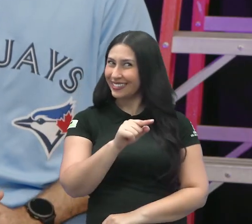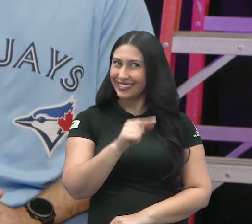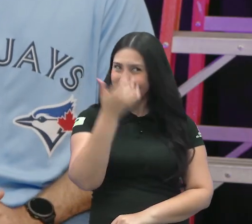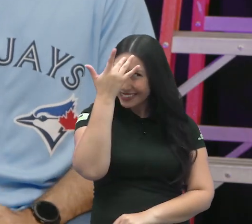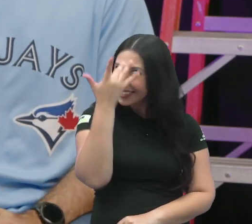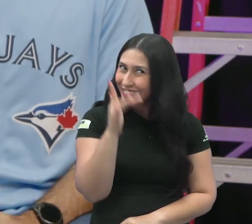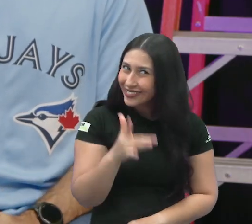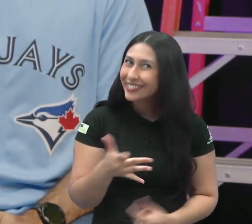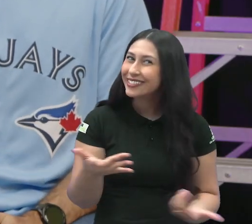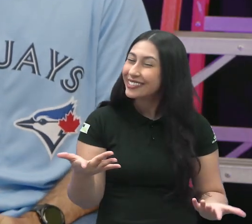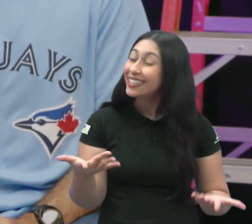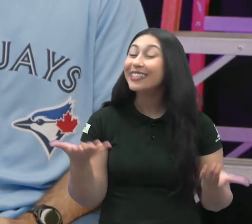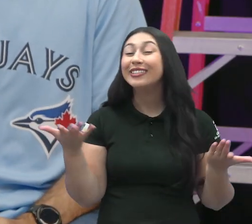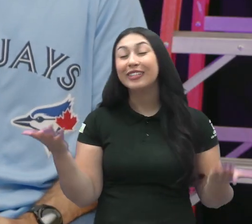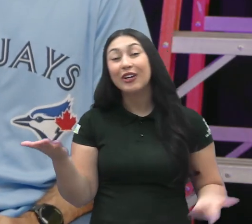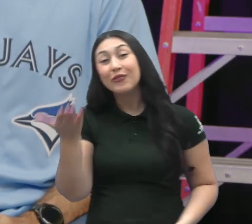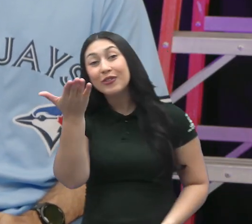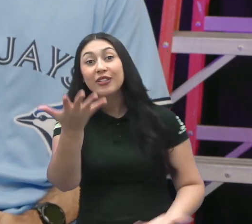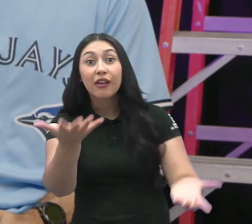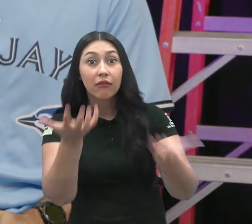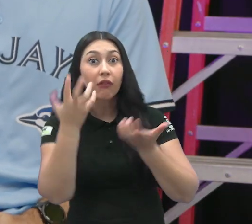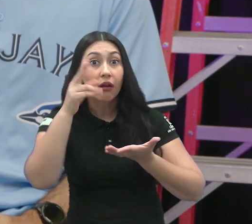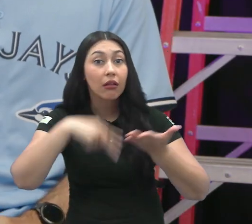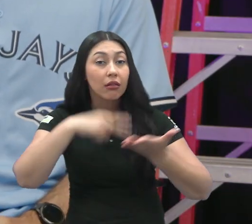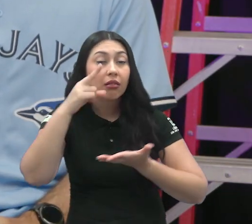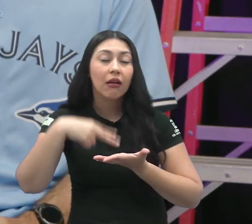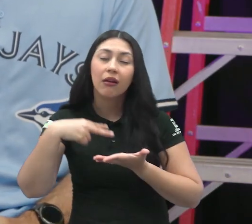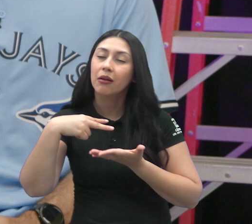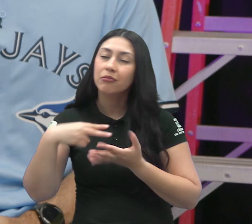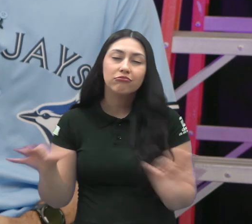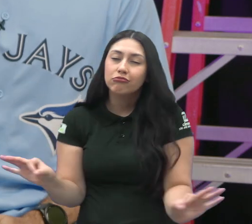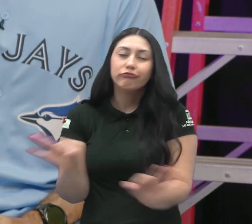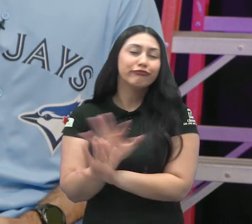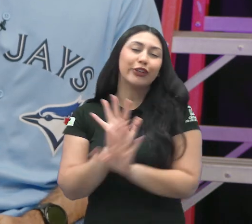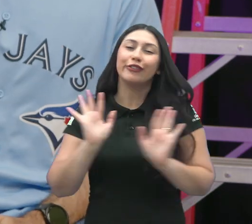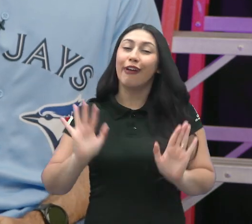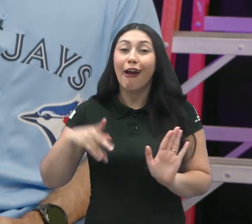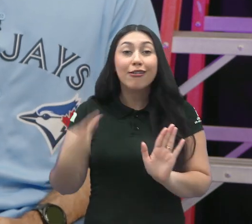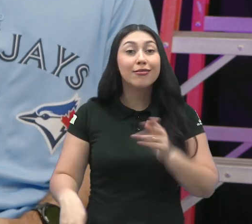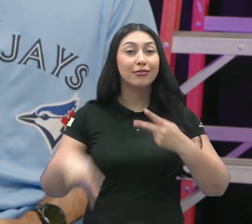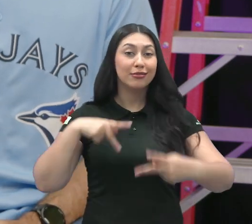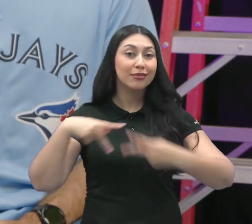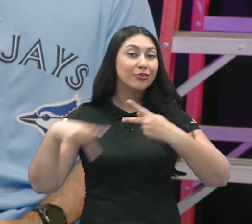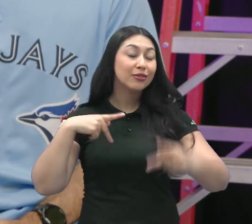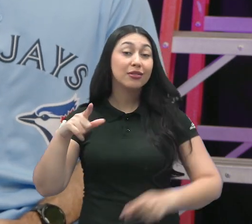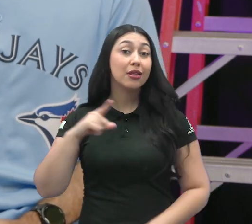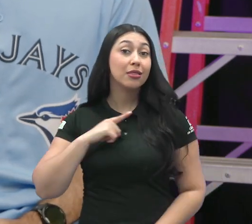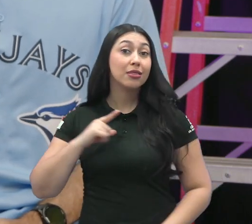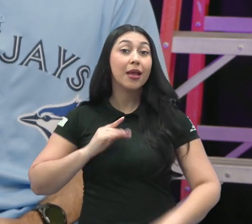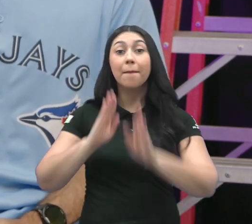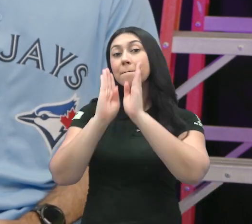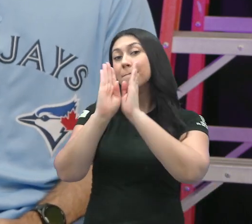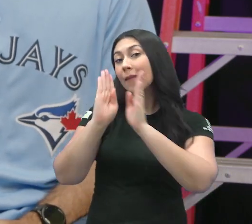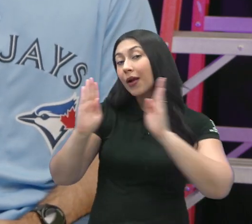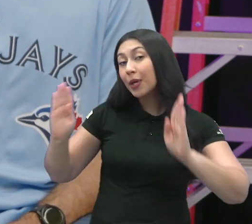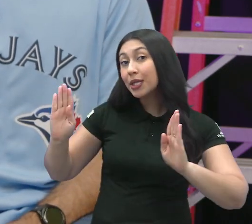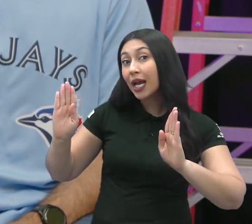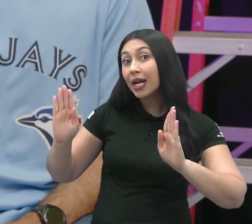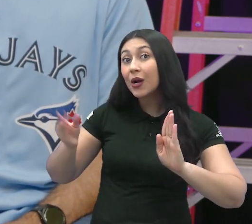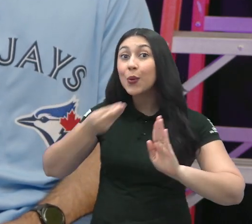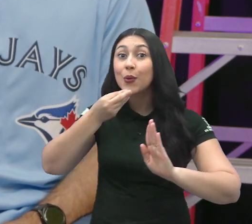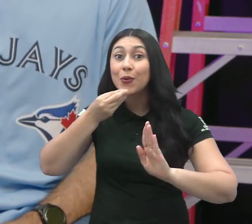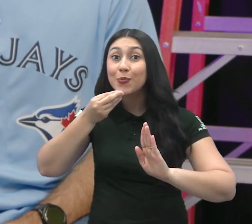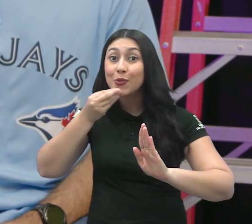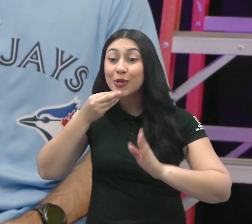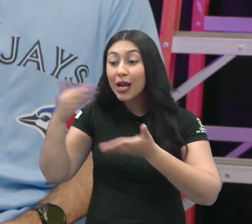Pois é, e pra quem quer ler, não tem desculpa, porque aqui na cidade de São José dos Campos tem as bibliotecas que oferecem